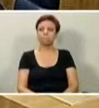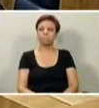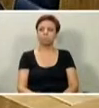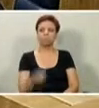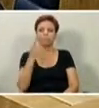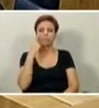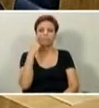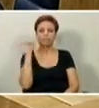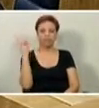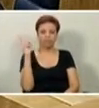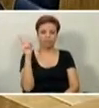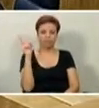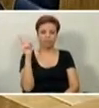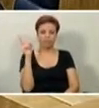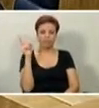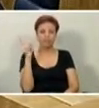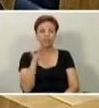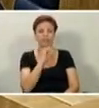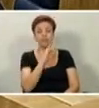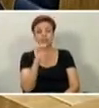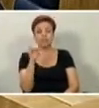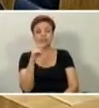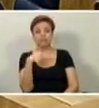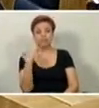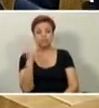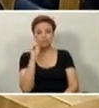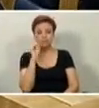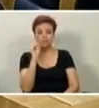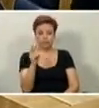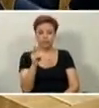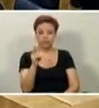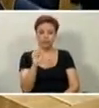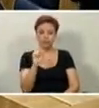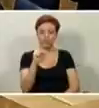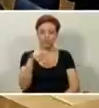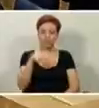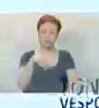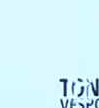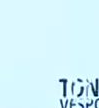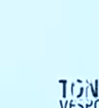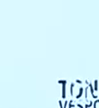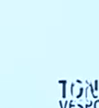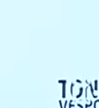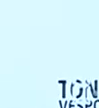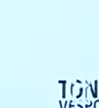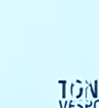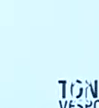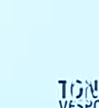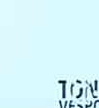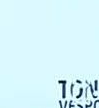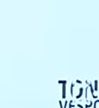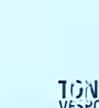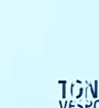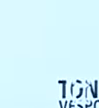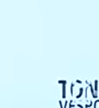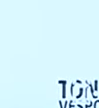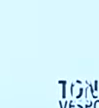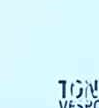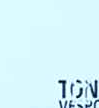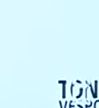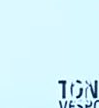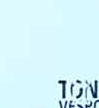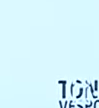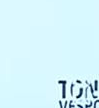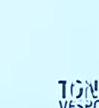Olha só, para vocês verem. Se a gente for ver o faturamento da SP TURES, em 2016, entrou 50 milhões